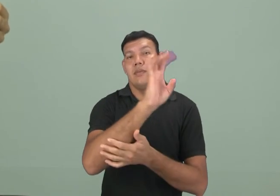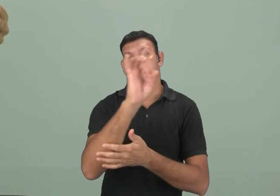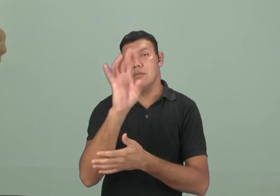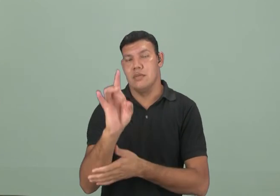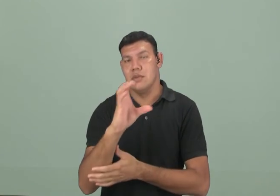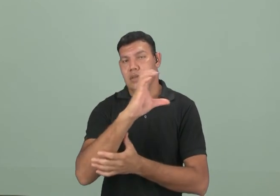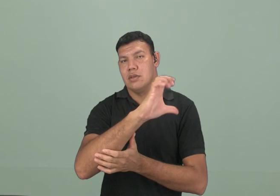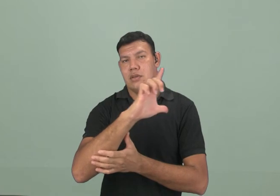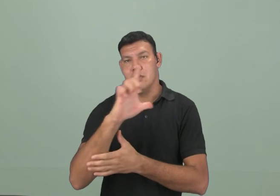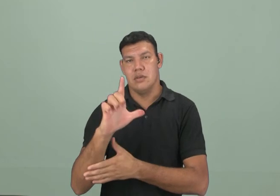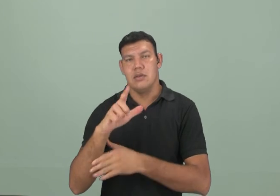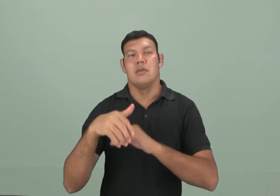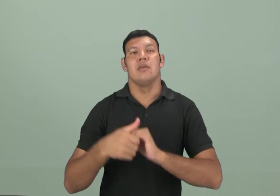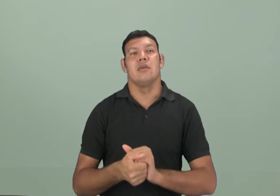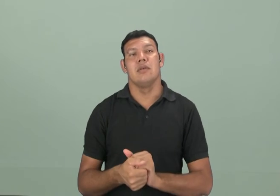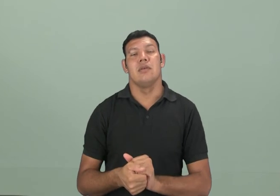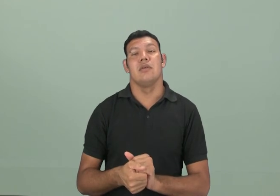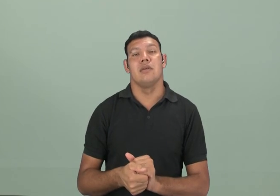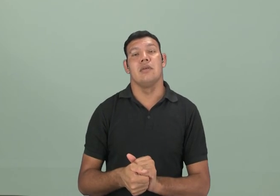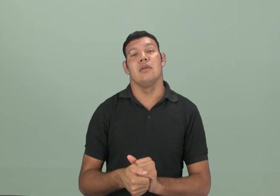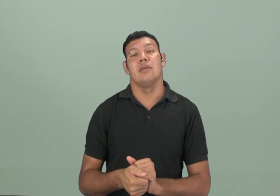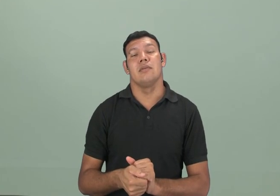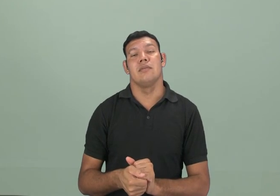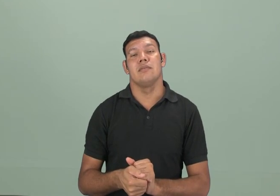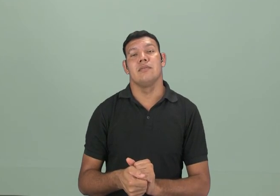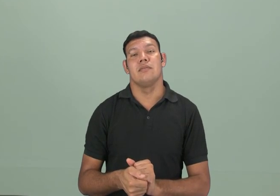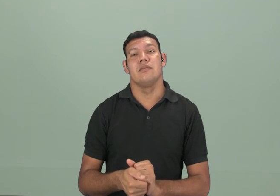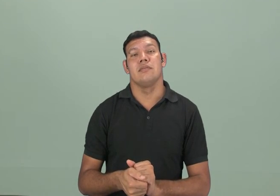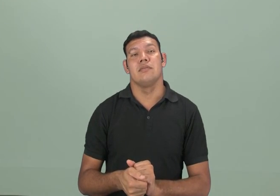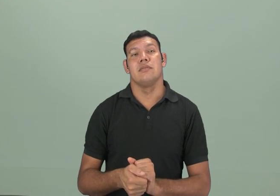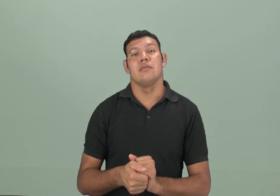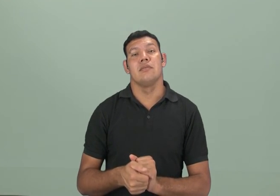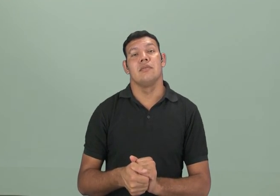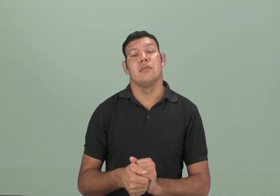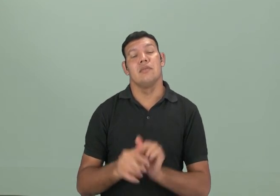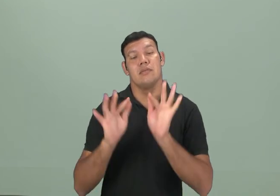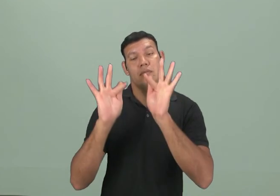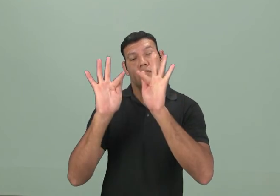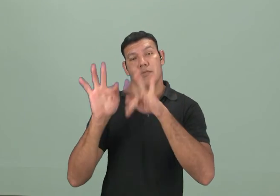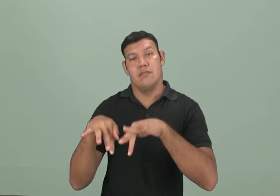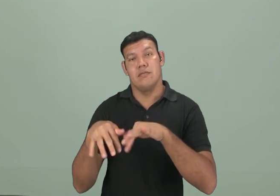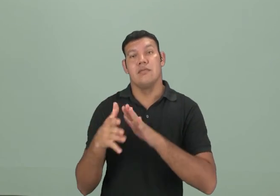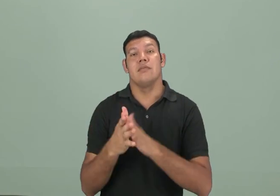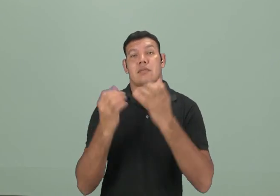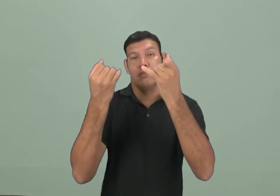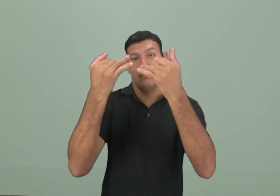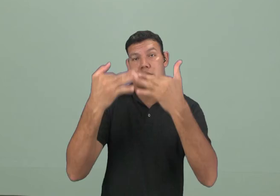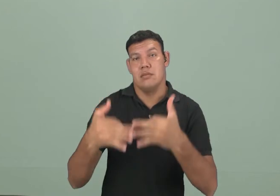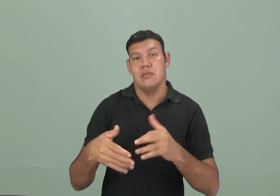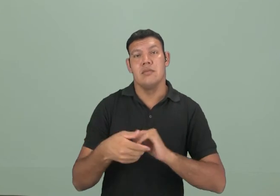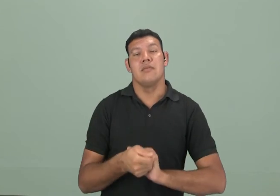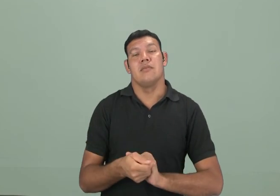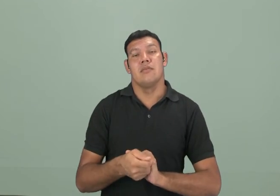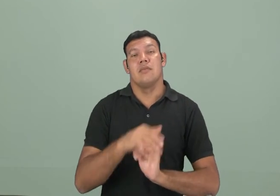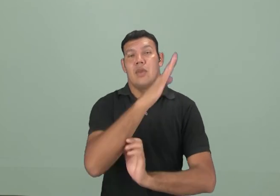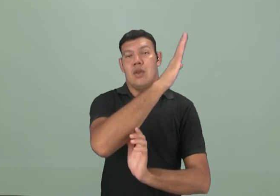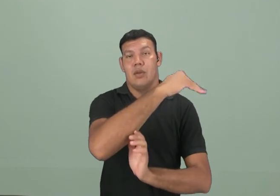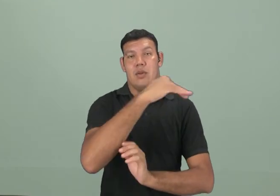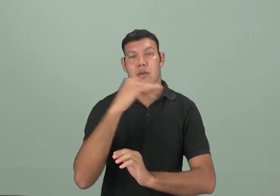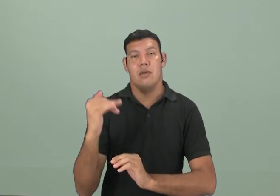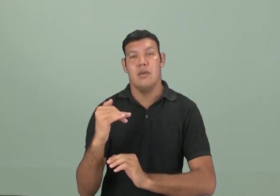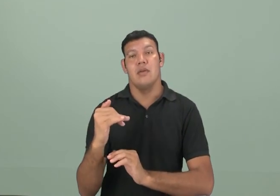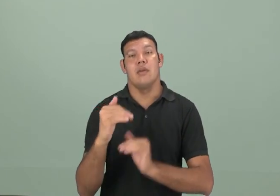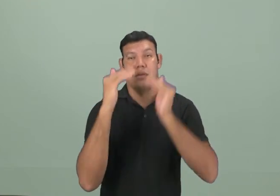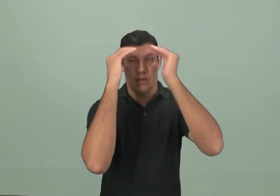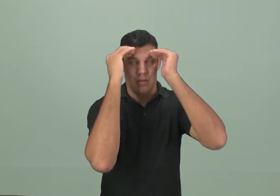mecânica, que é o meio de propagação, e o que é uma onda eletromagnética. E, por último, nós explicamos que essas ondas obedecem a